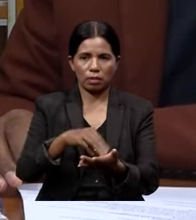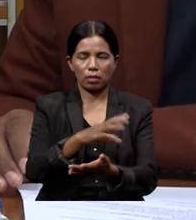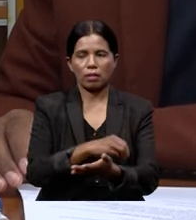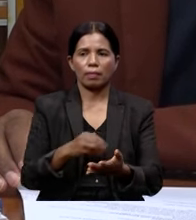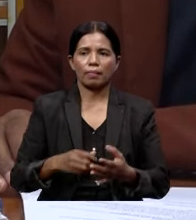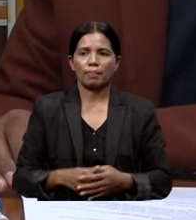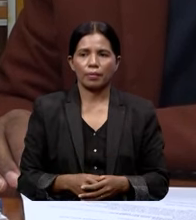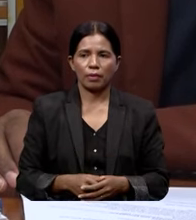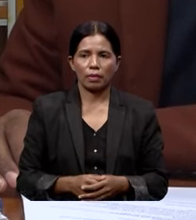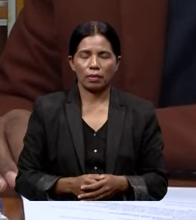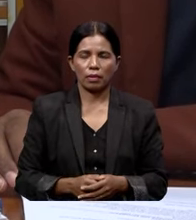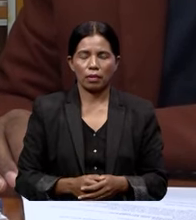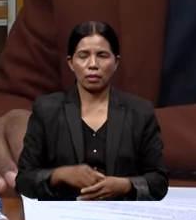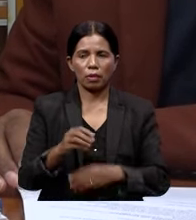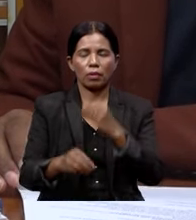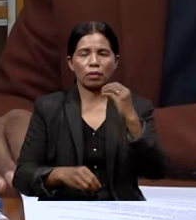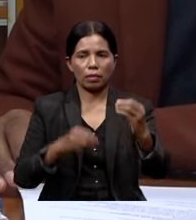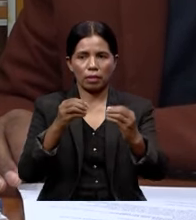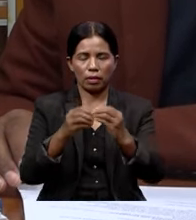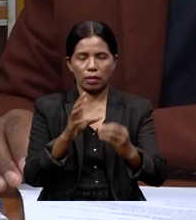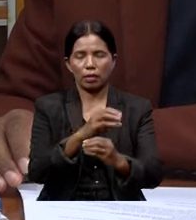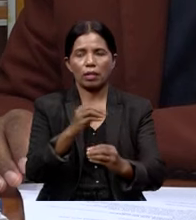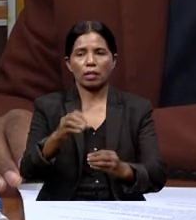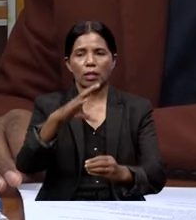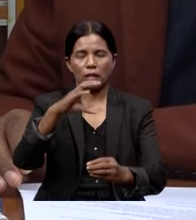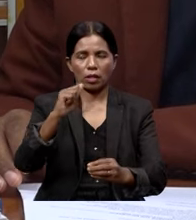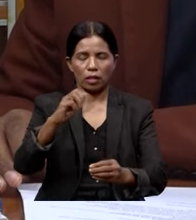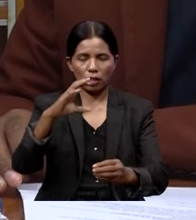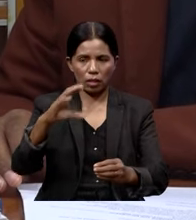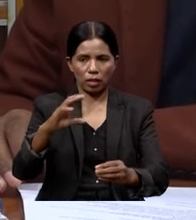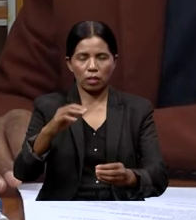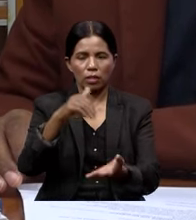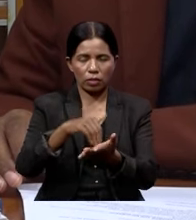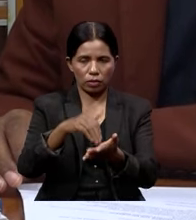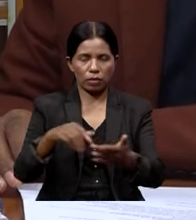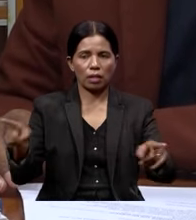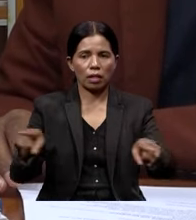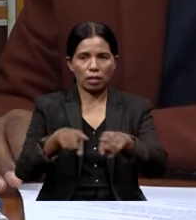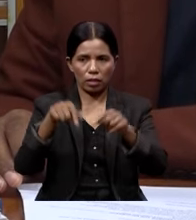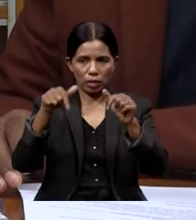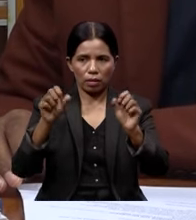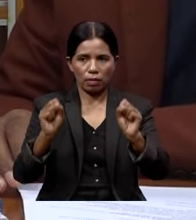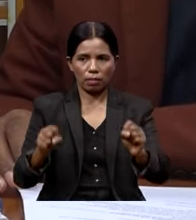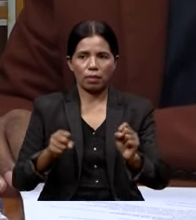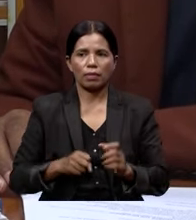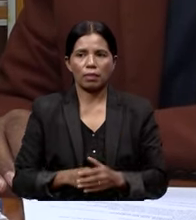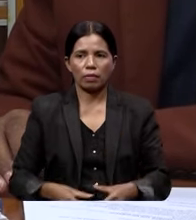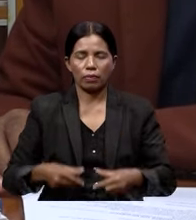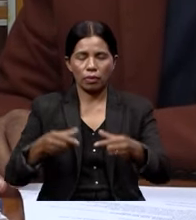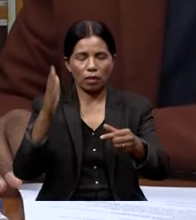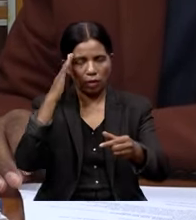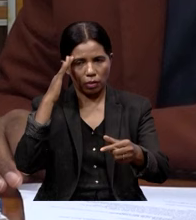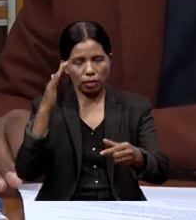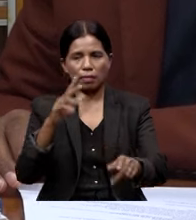valete a ne significat saida kak nini intervensan ho estudo sirancane belemos fa noi ba